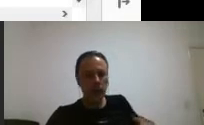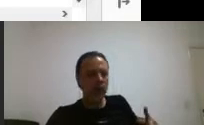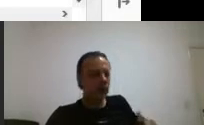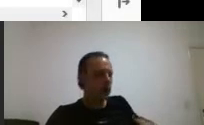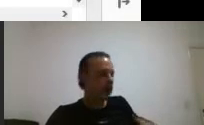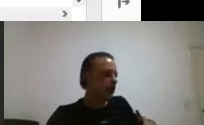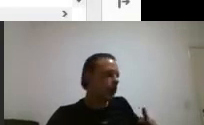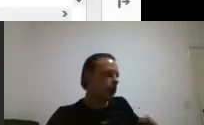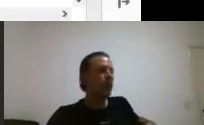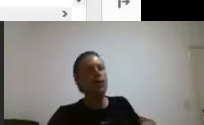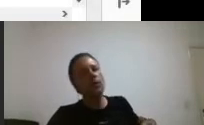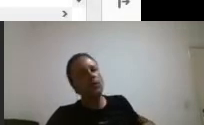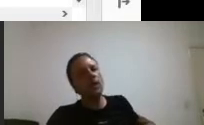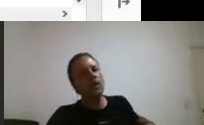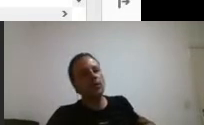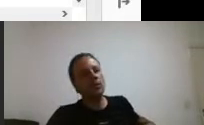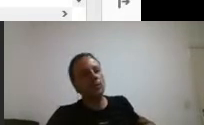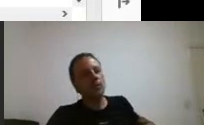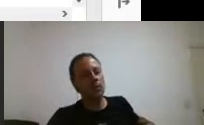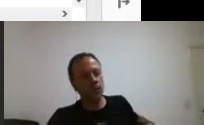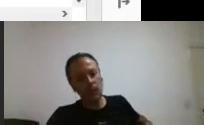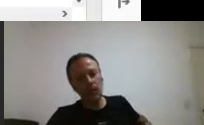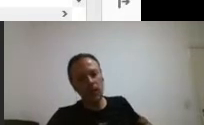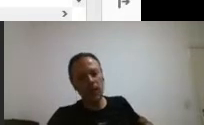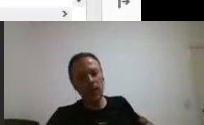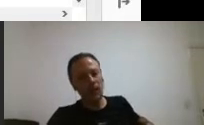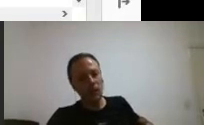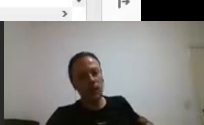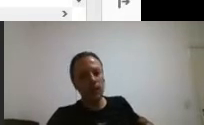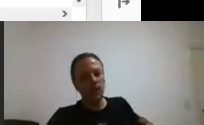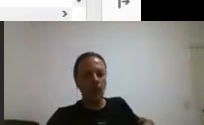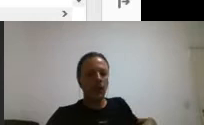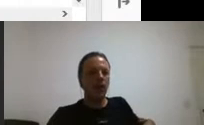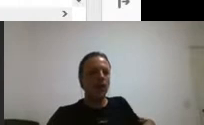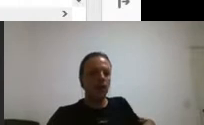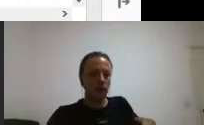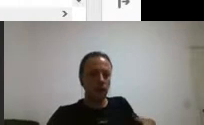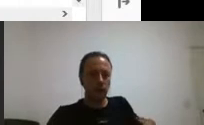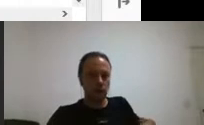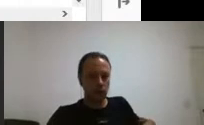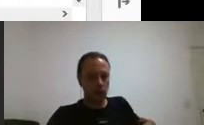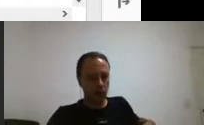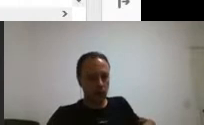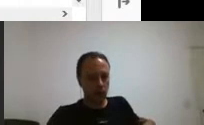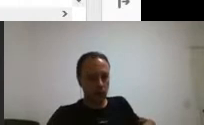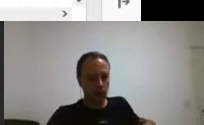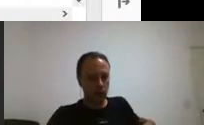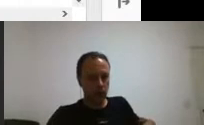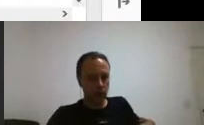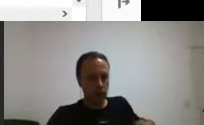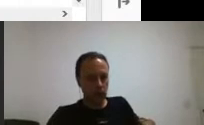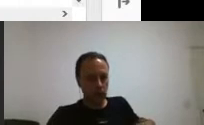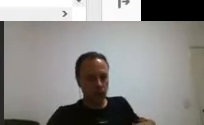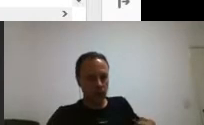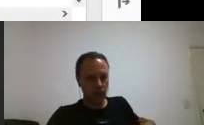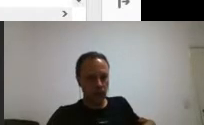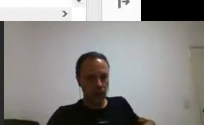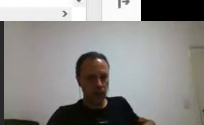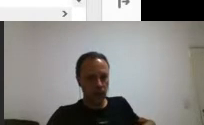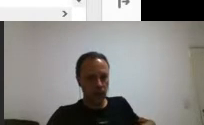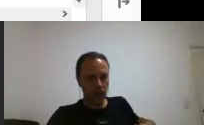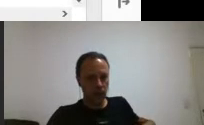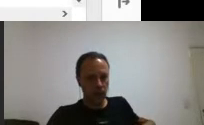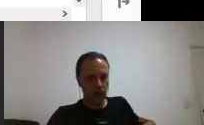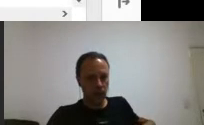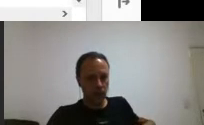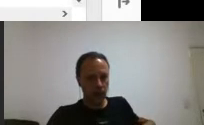né, do ciclo de vida de um banco de dados. Isso é fundamental, notem aí. Então, aqui, né, em algum